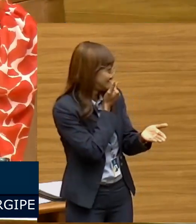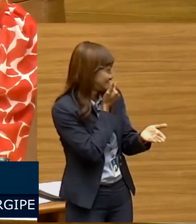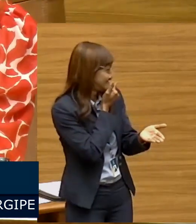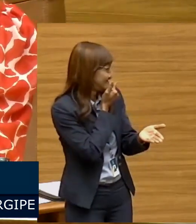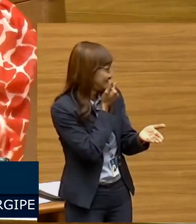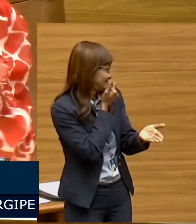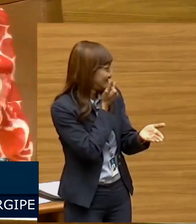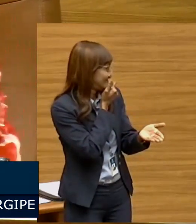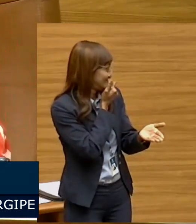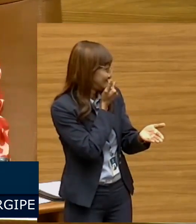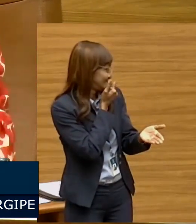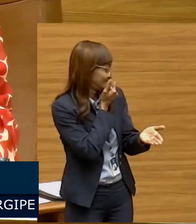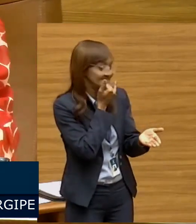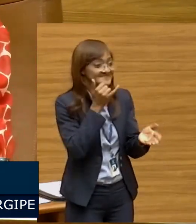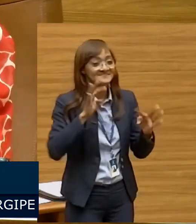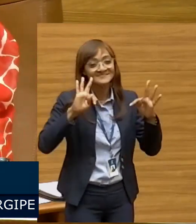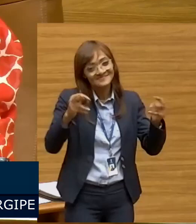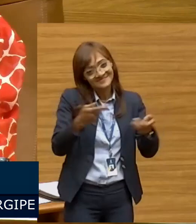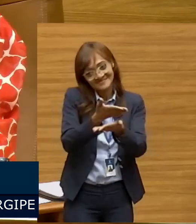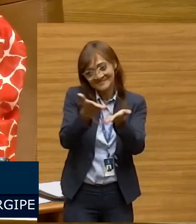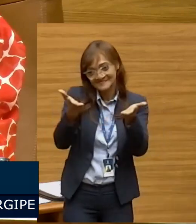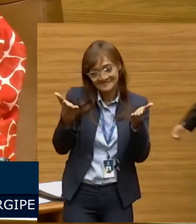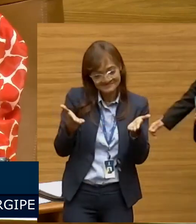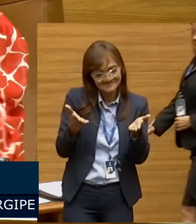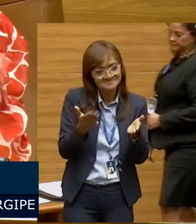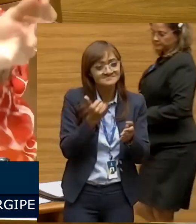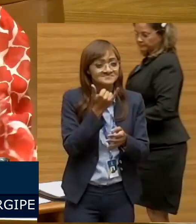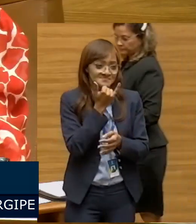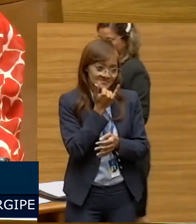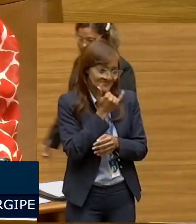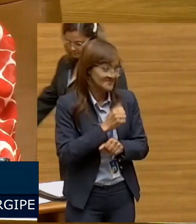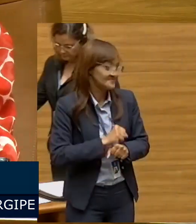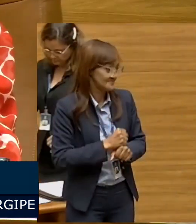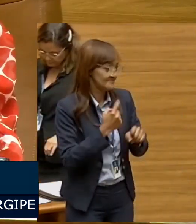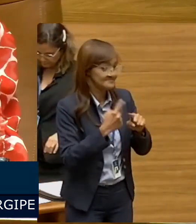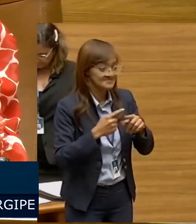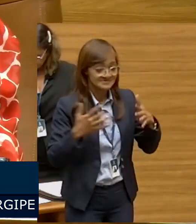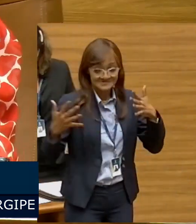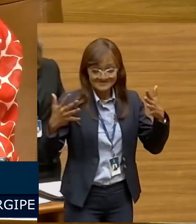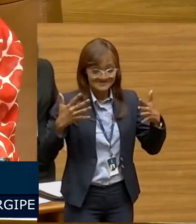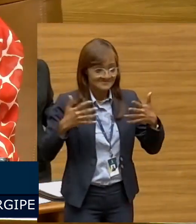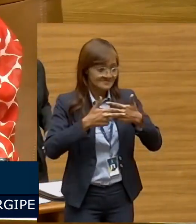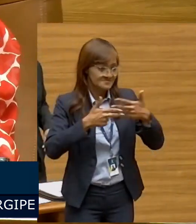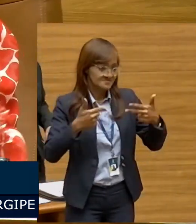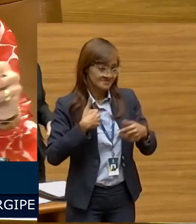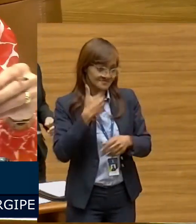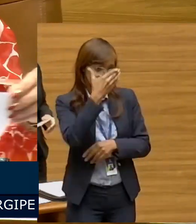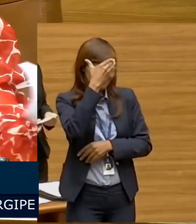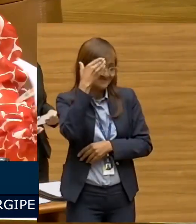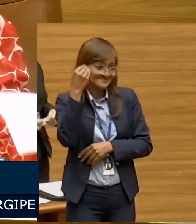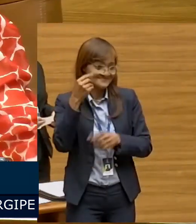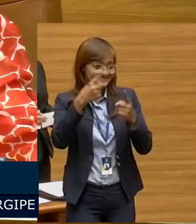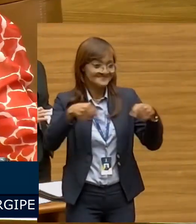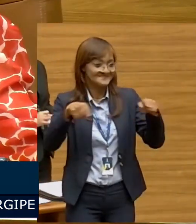aqui a pessoal, né, do cerimonial, porque são tantas coisas que acabei, mas no final a